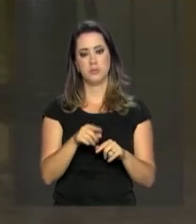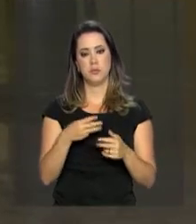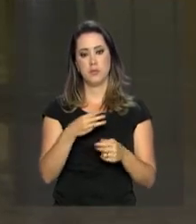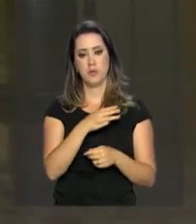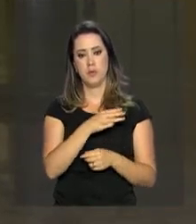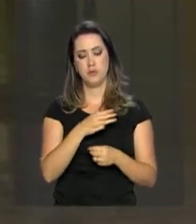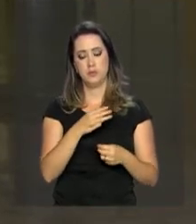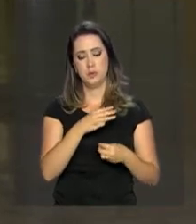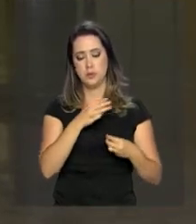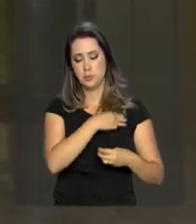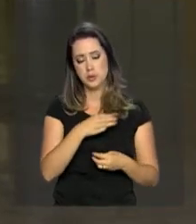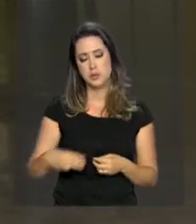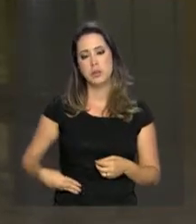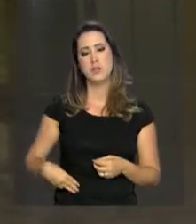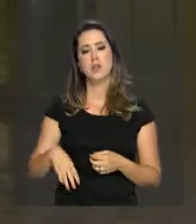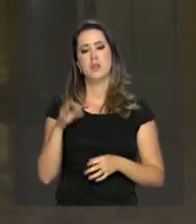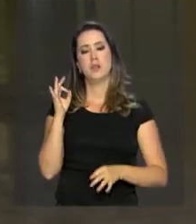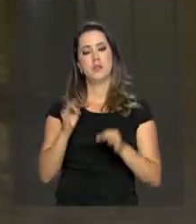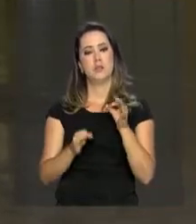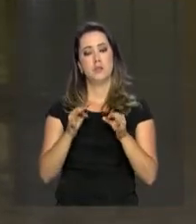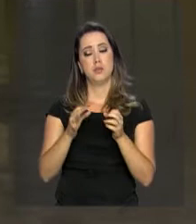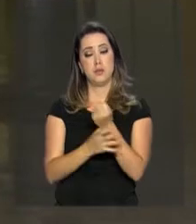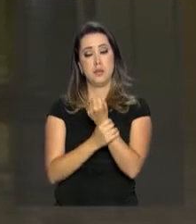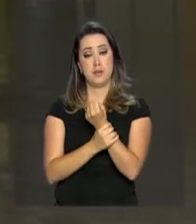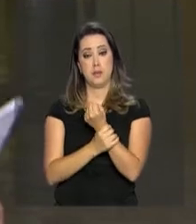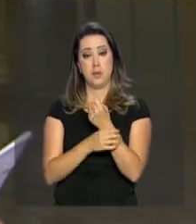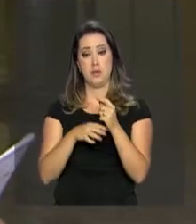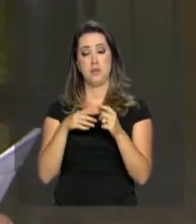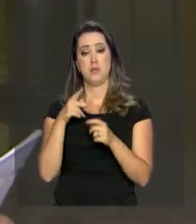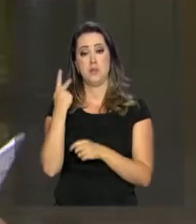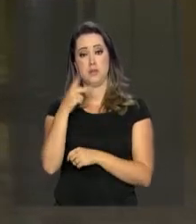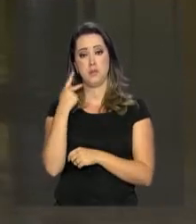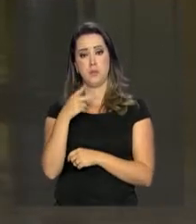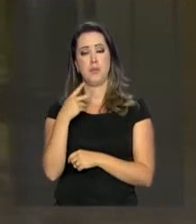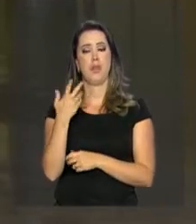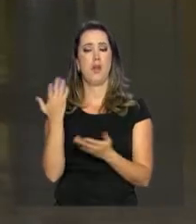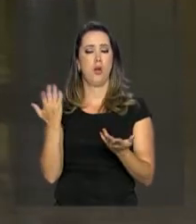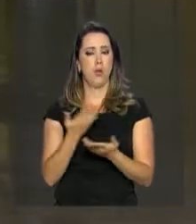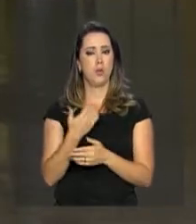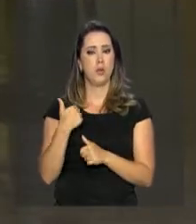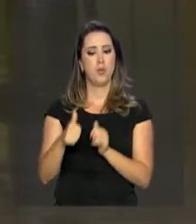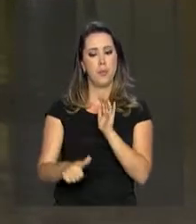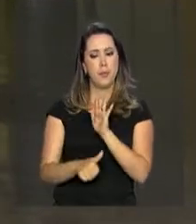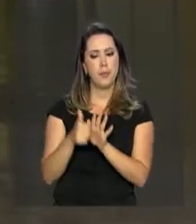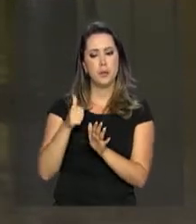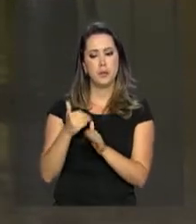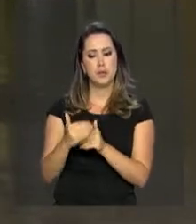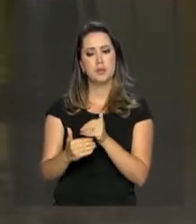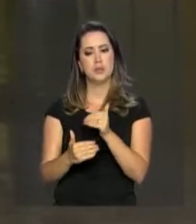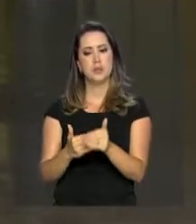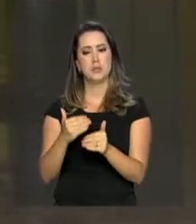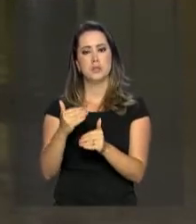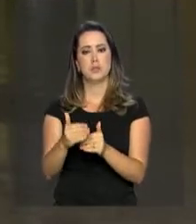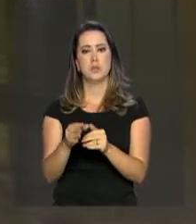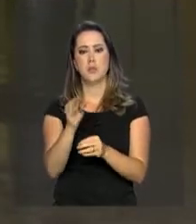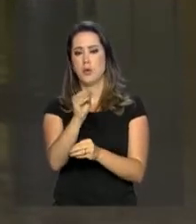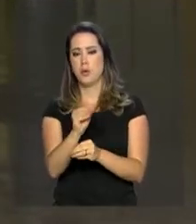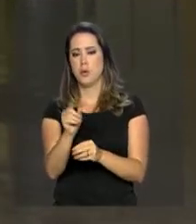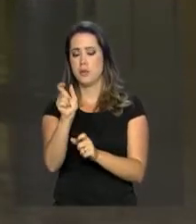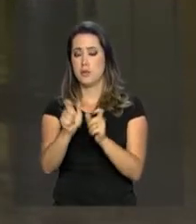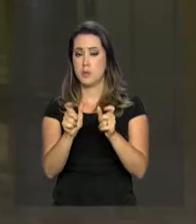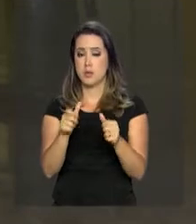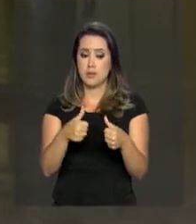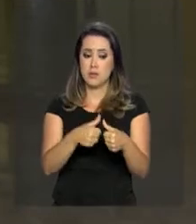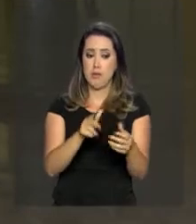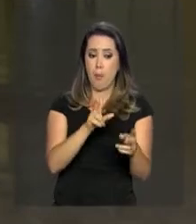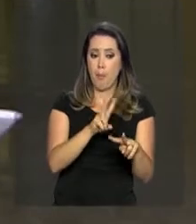pública raul julgman a política dá os primeiros passos para ressocializar os presos no país o que